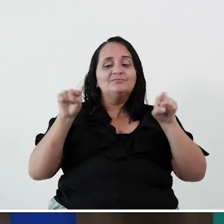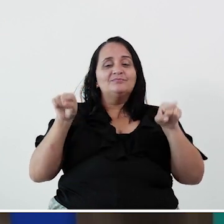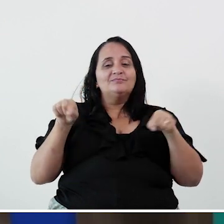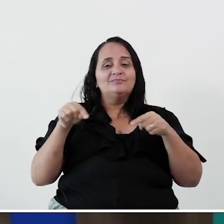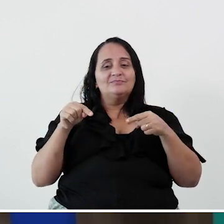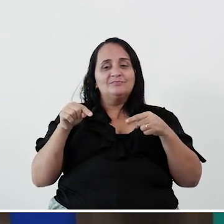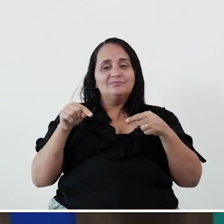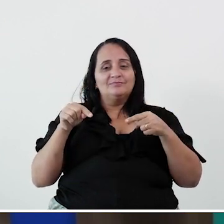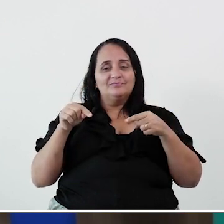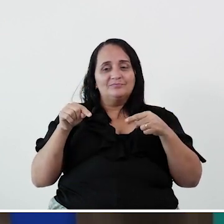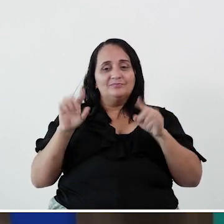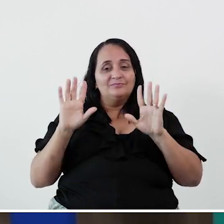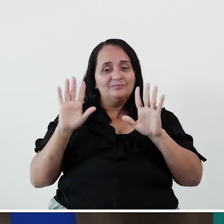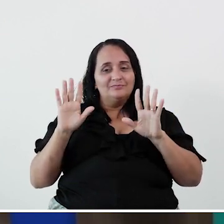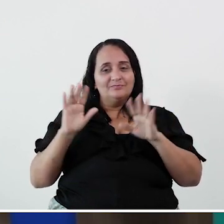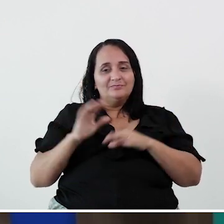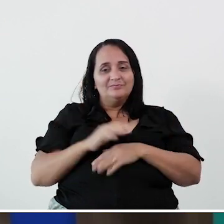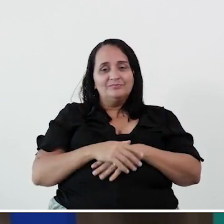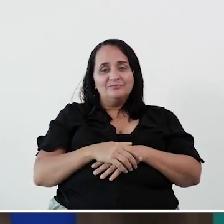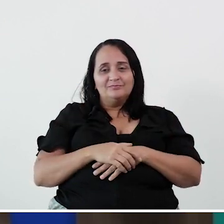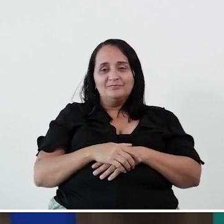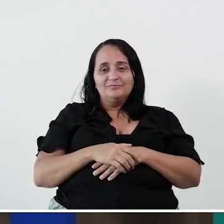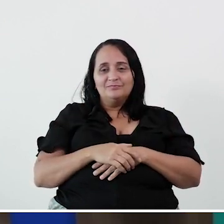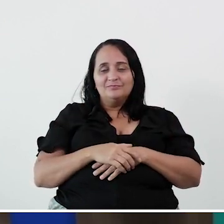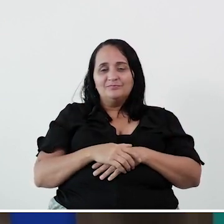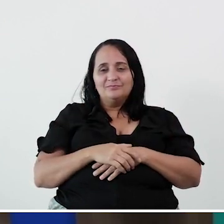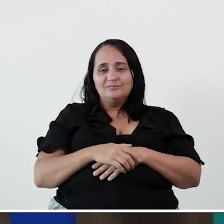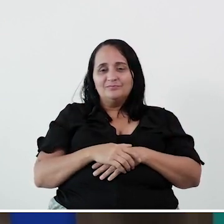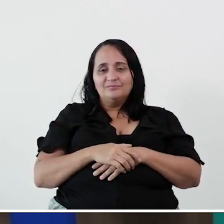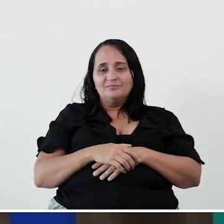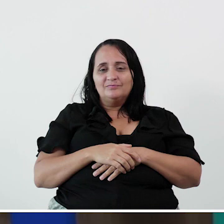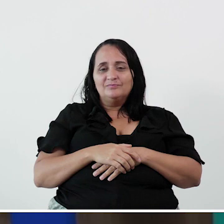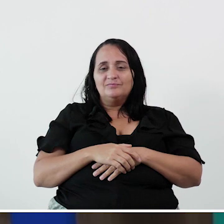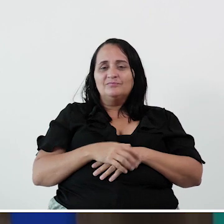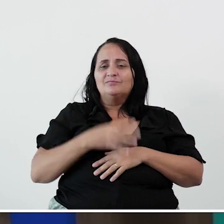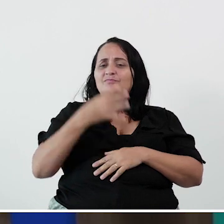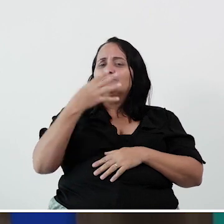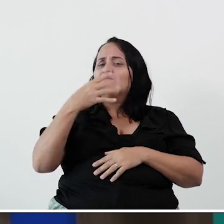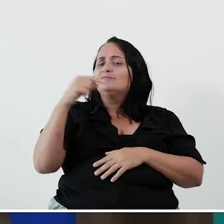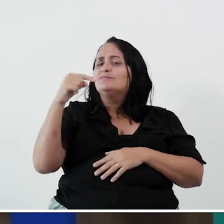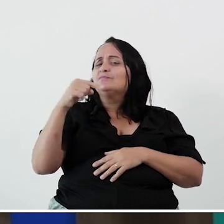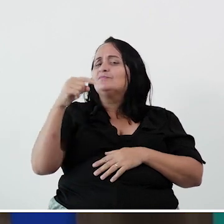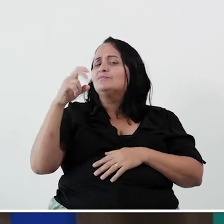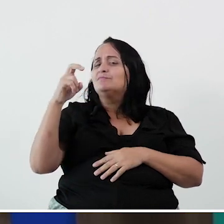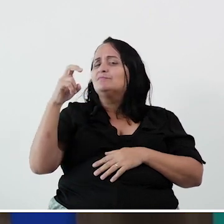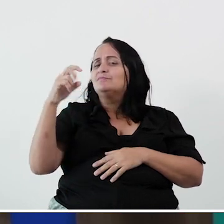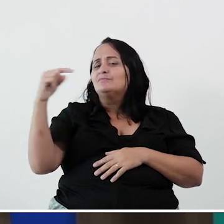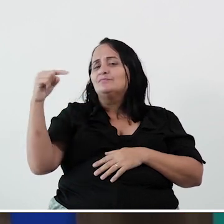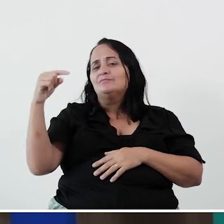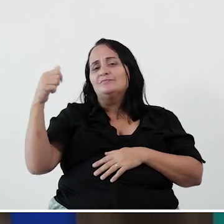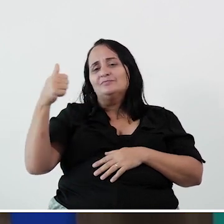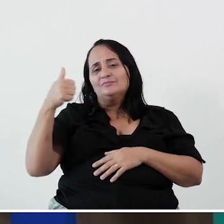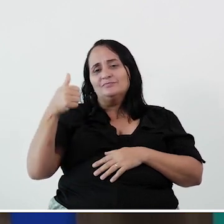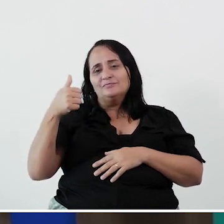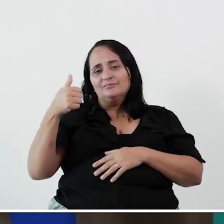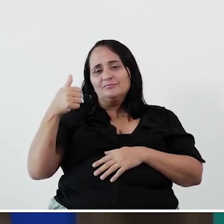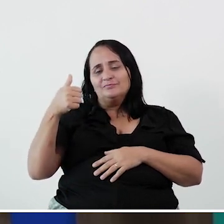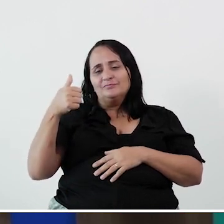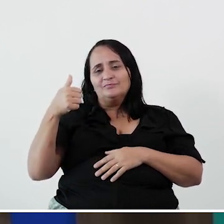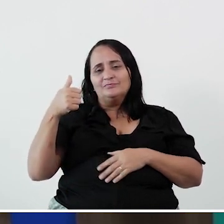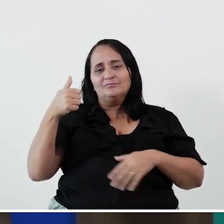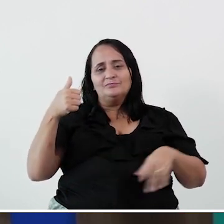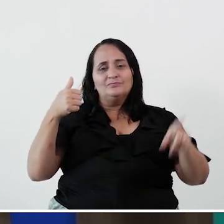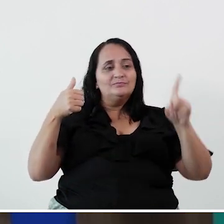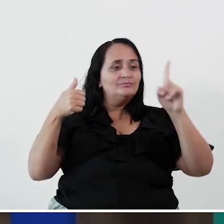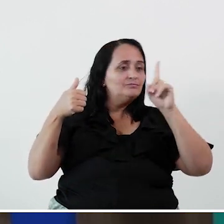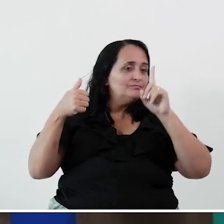colchetes. Ou melhor, 4 menos 5 dá menos 1. Como o sinal que